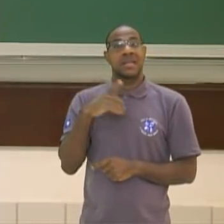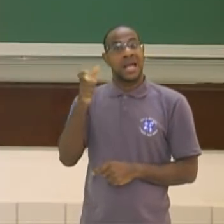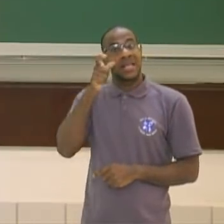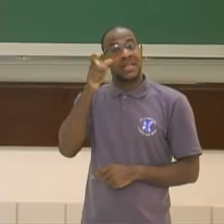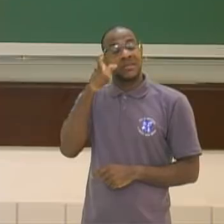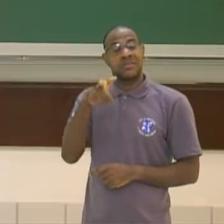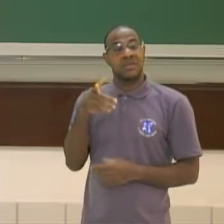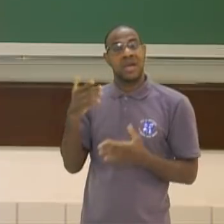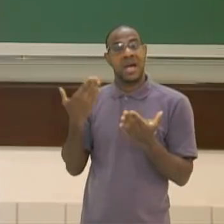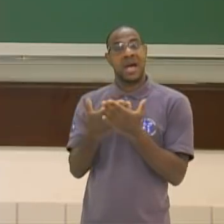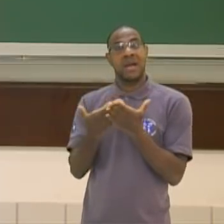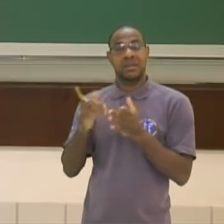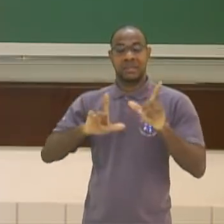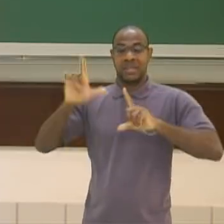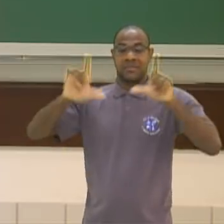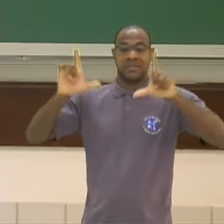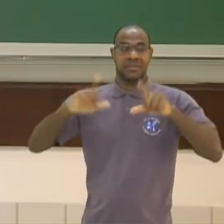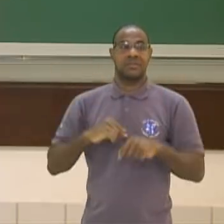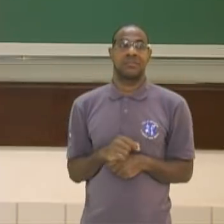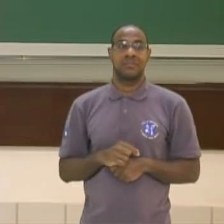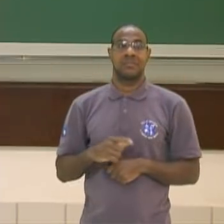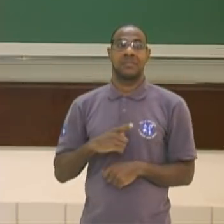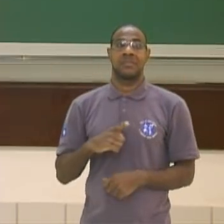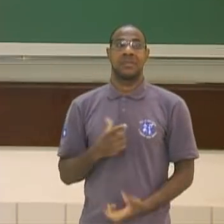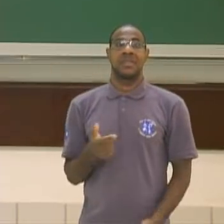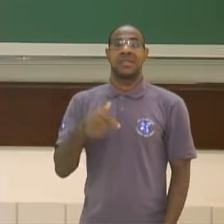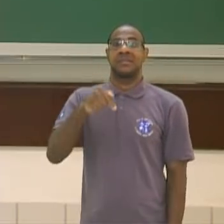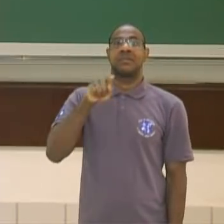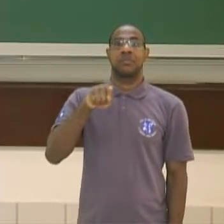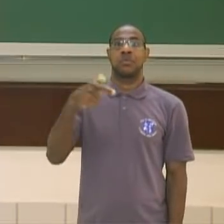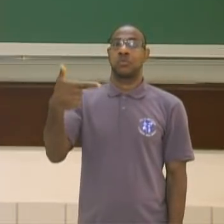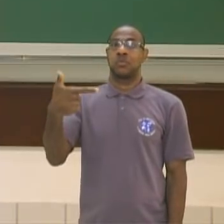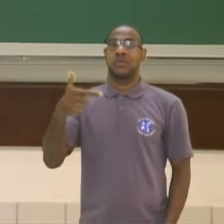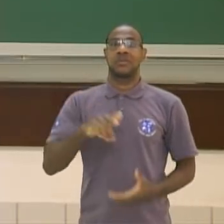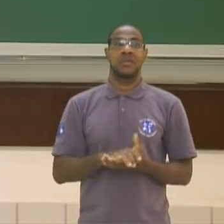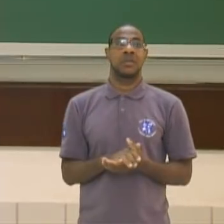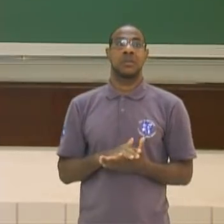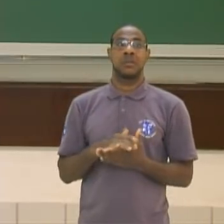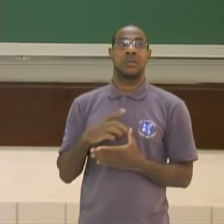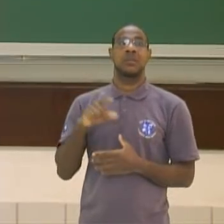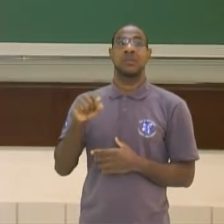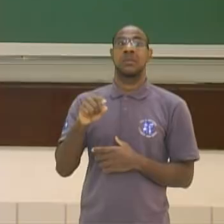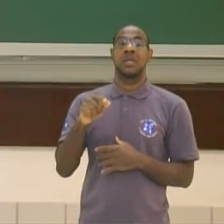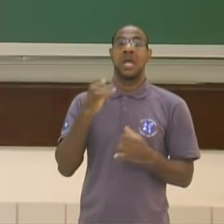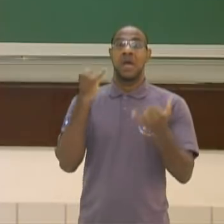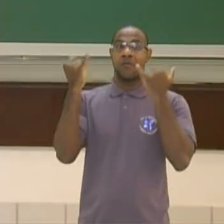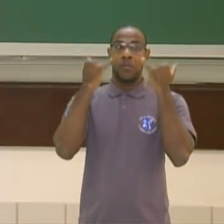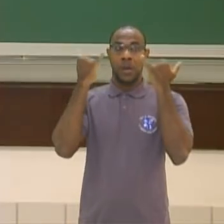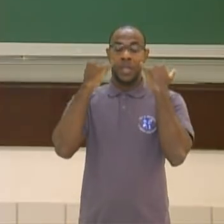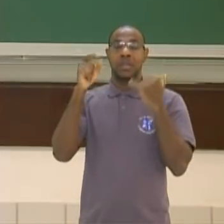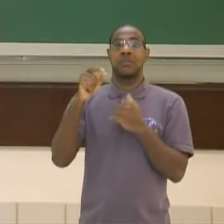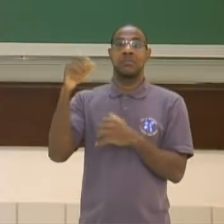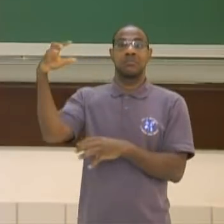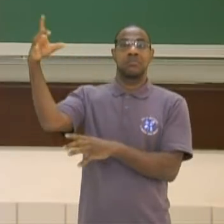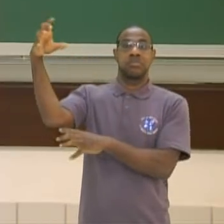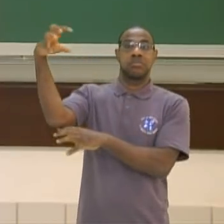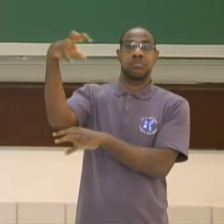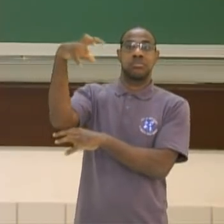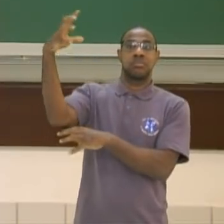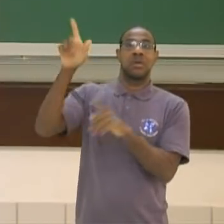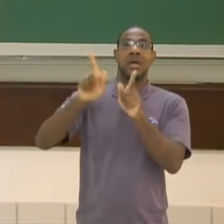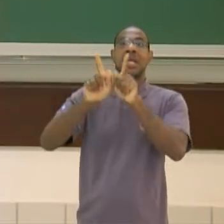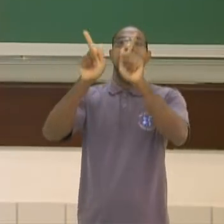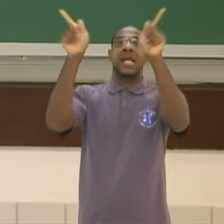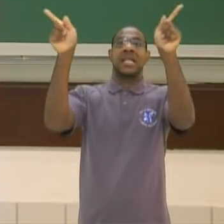de ciências, pela televisão, pelo canal 7.2. Está chegando essa informação até a sua casa pela